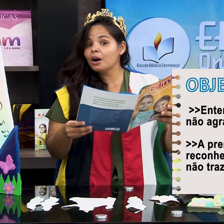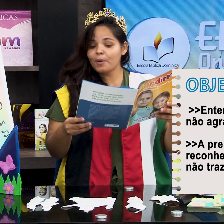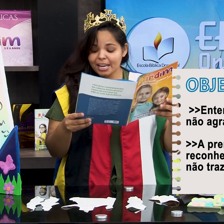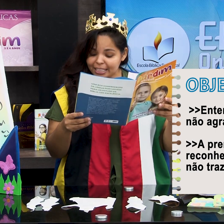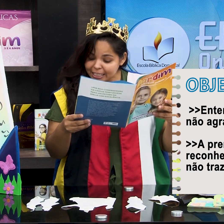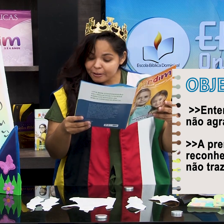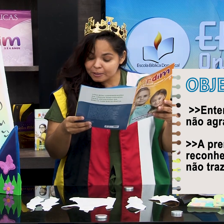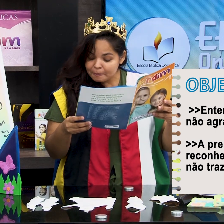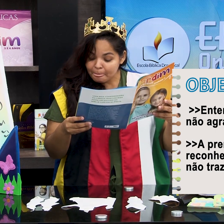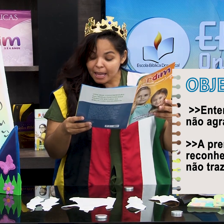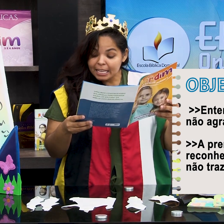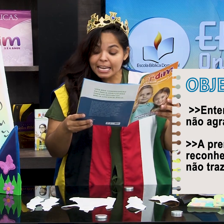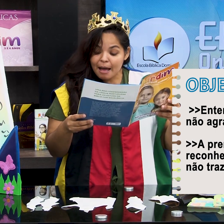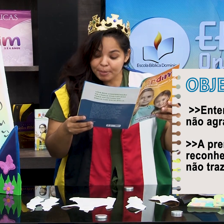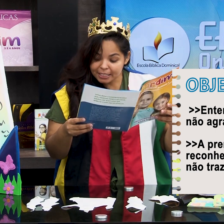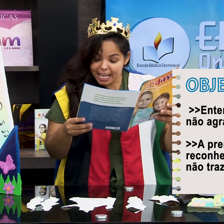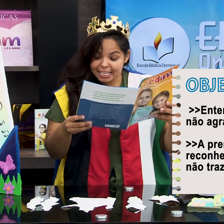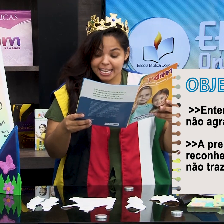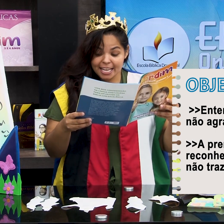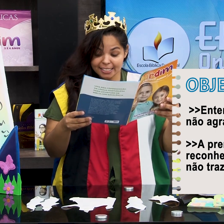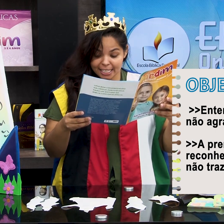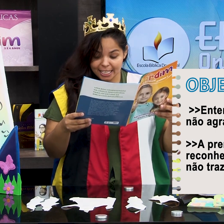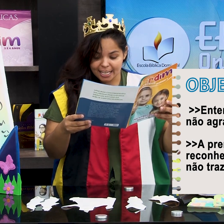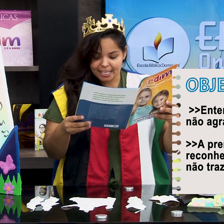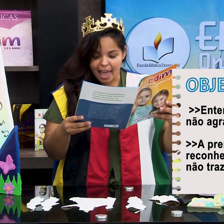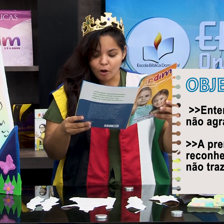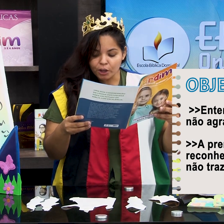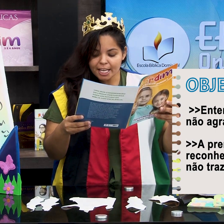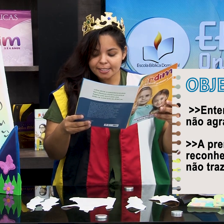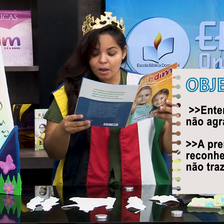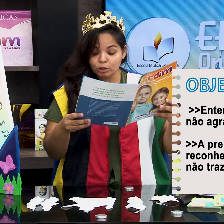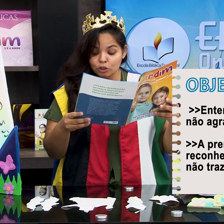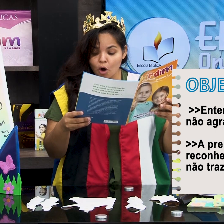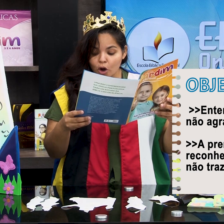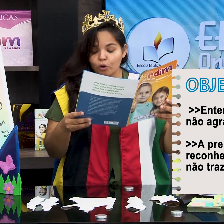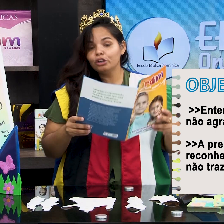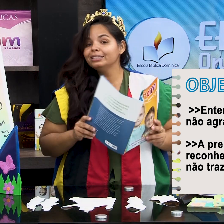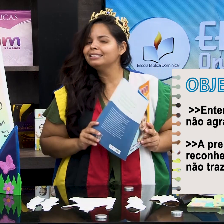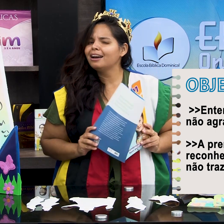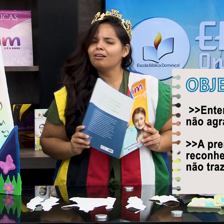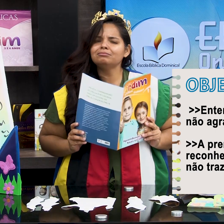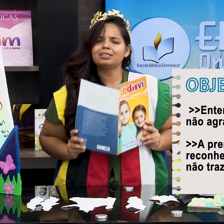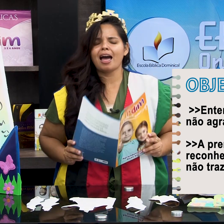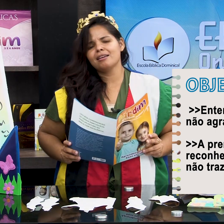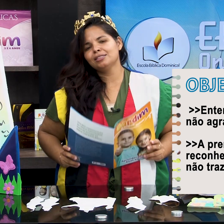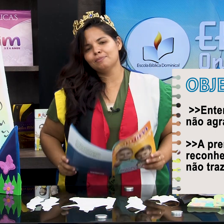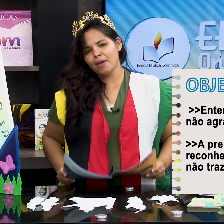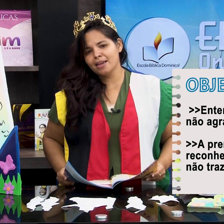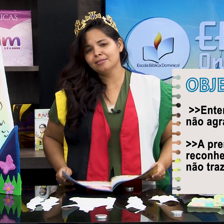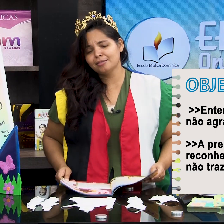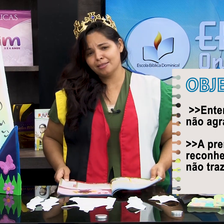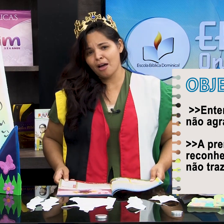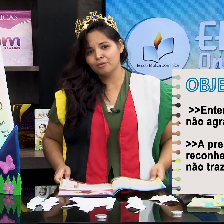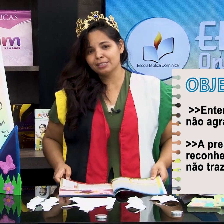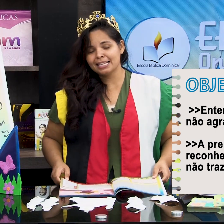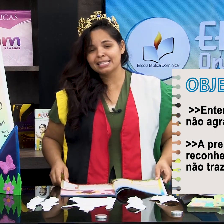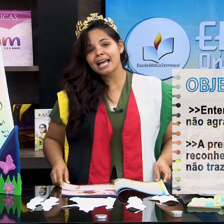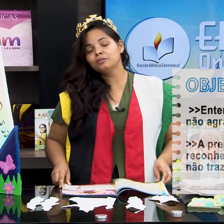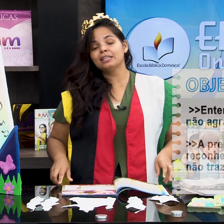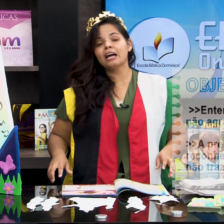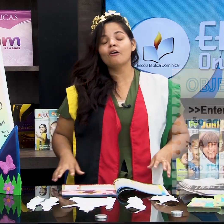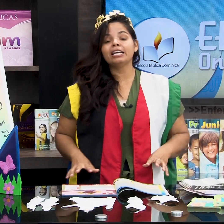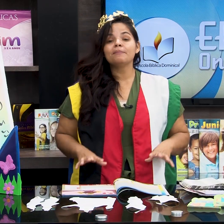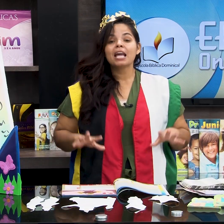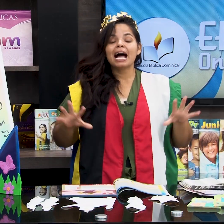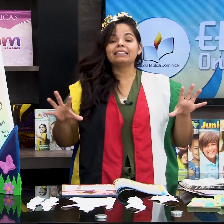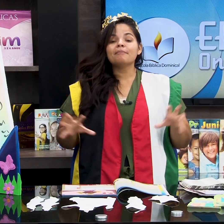orgulho não agrada a Deus. E aprender que Ezequias reconheceu que o orgulho não traz bênçãos, tá